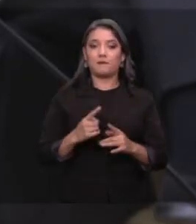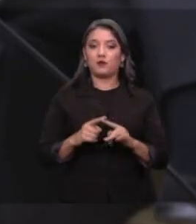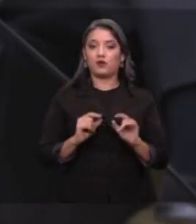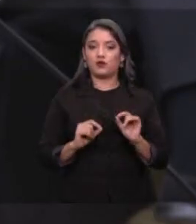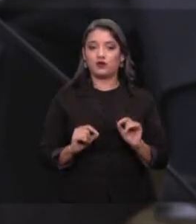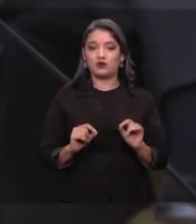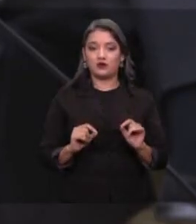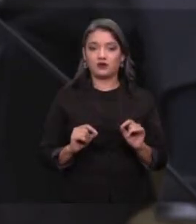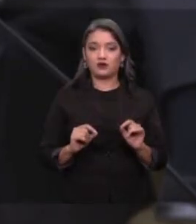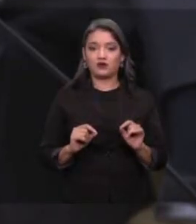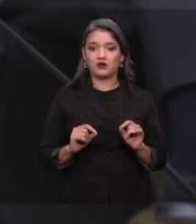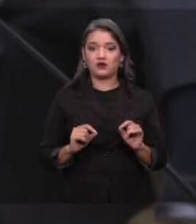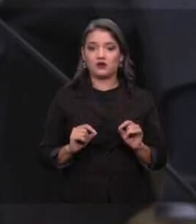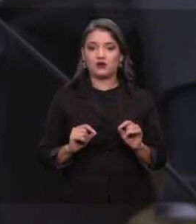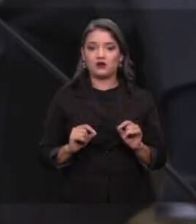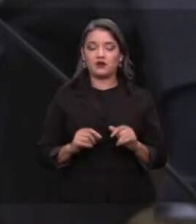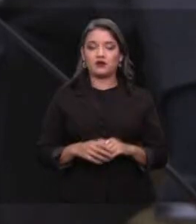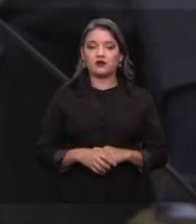pois faltará